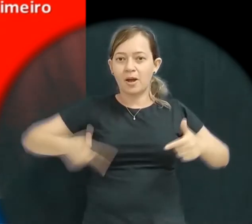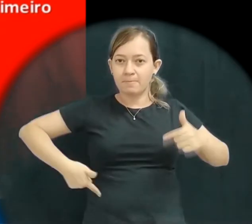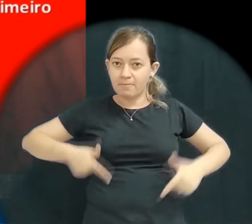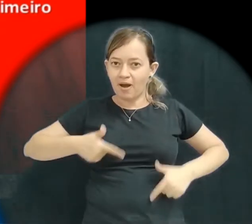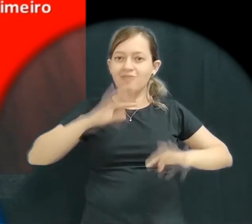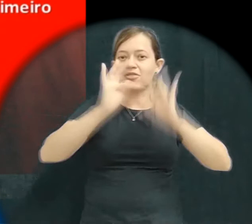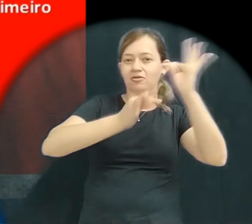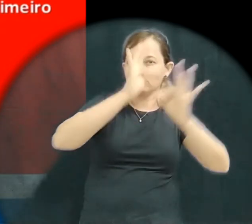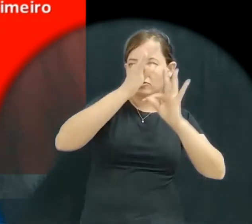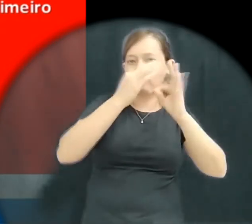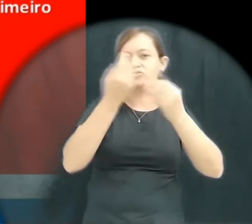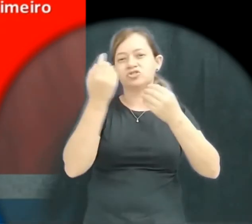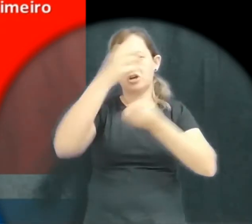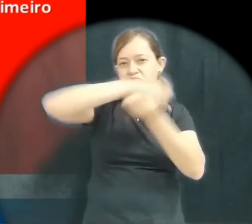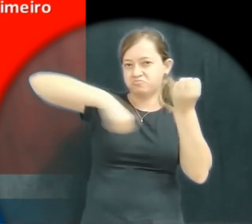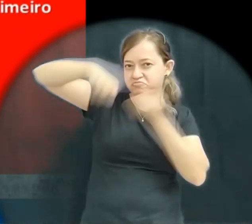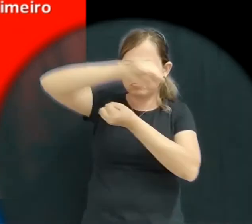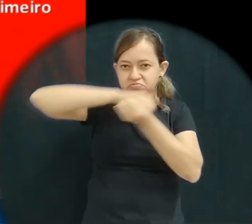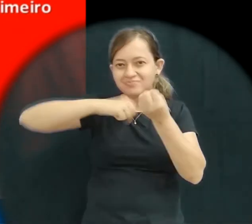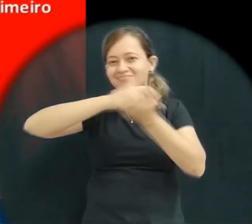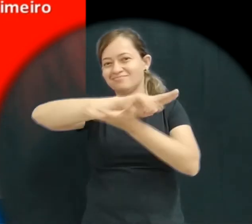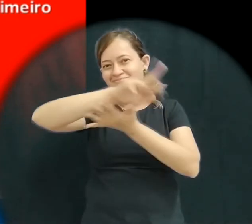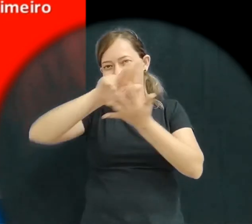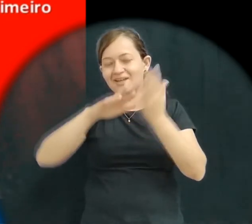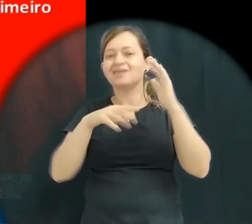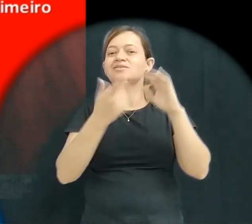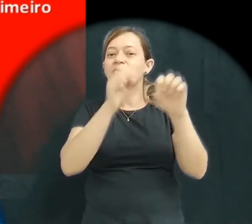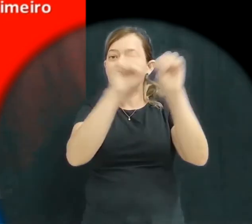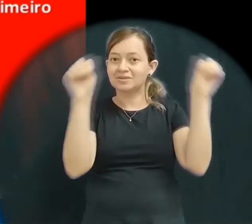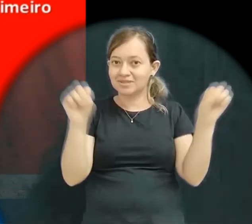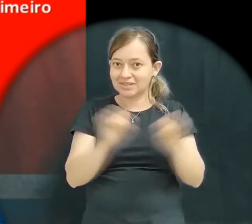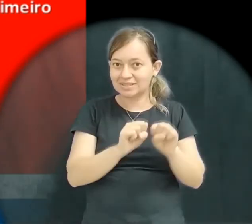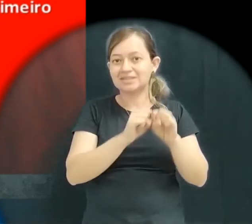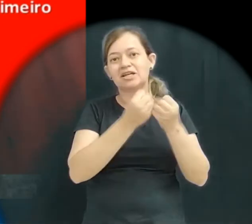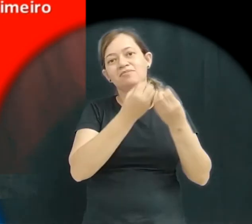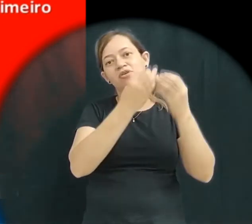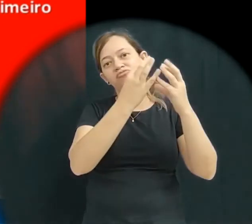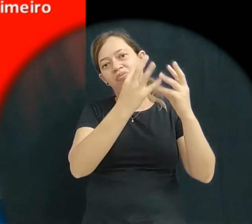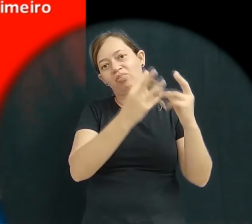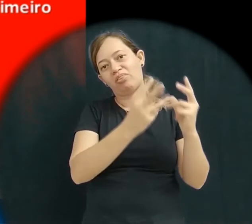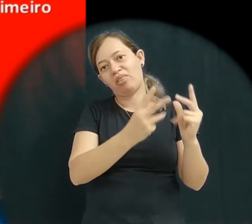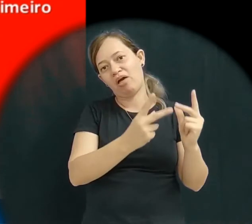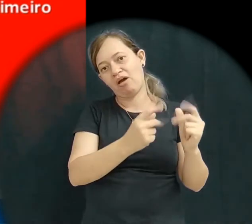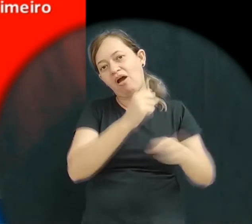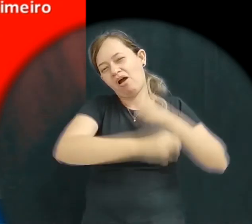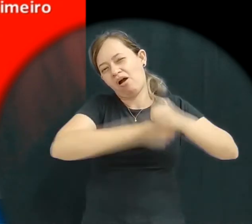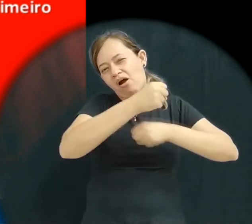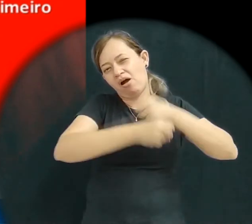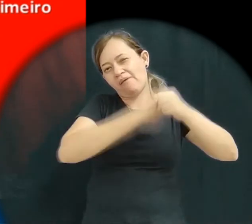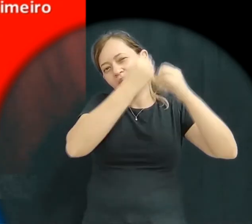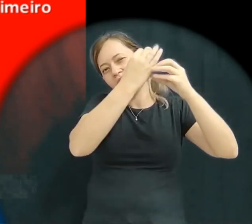armas, priorizar a tecnologia espacial, esse sistema soviético entrou em colapso e terminou se acabando aos poucos.